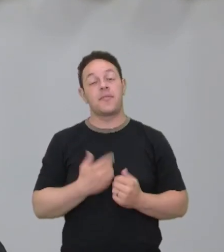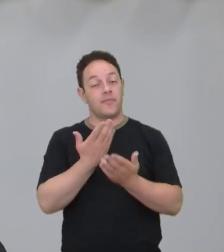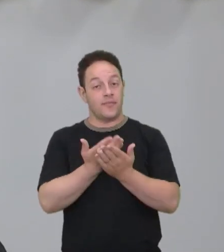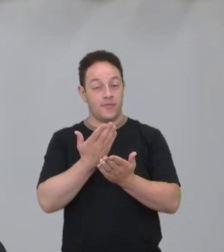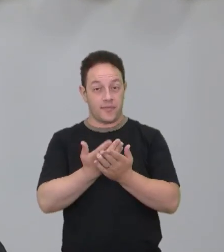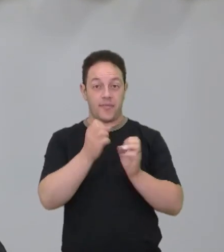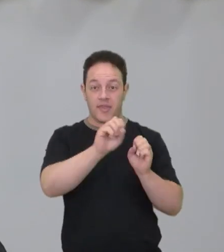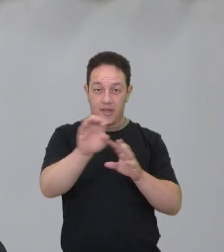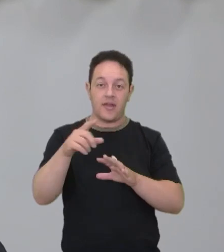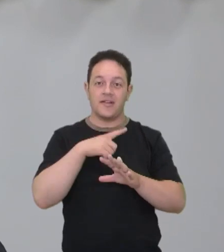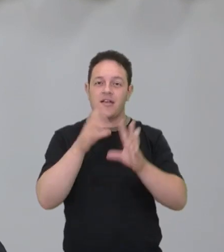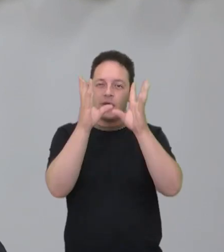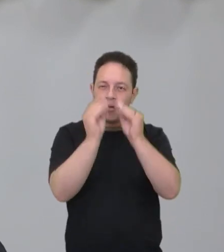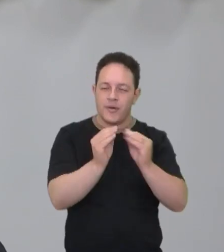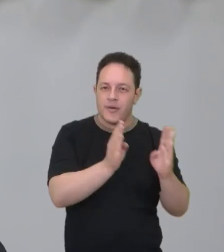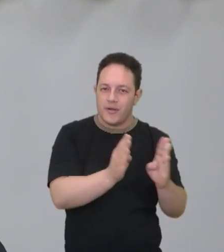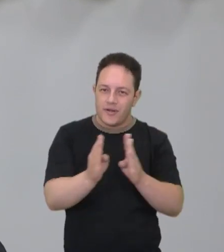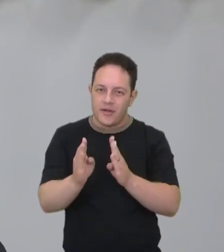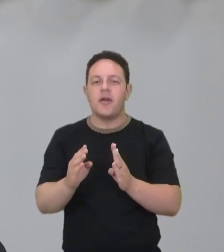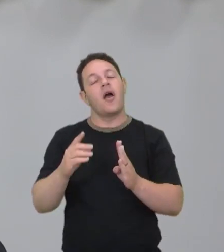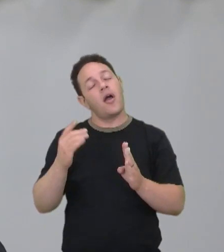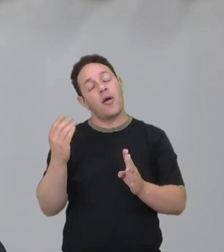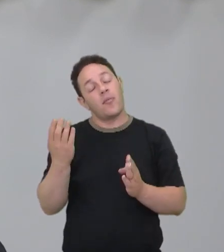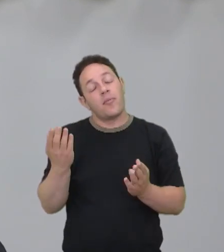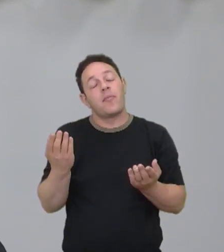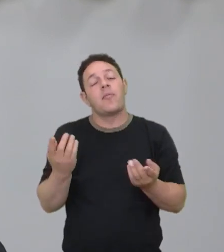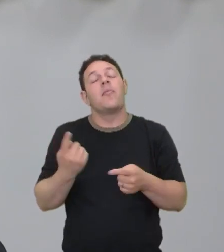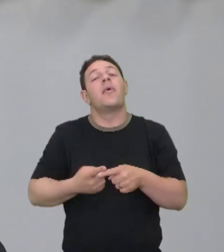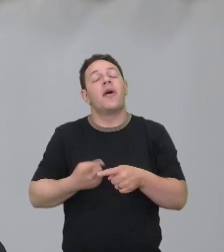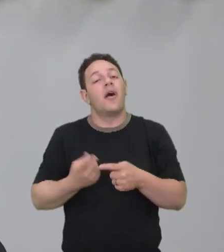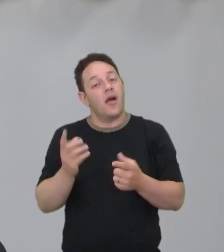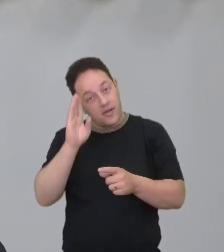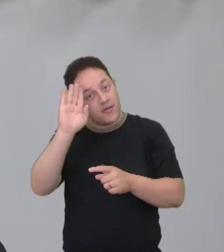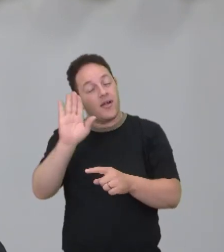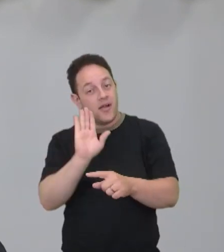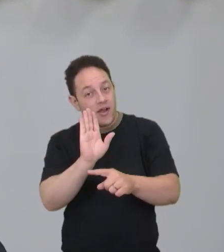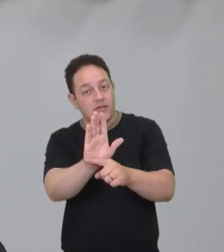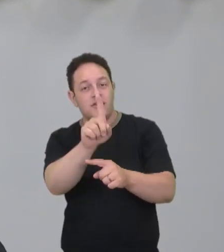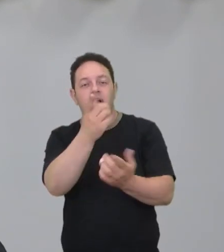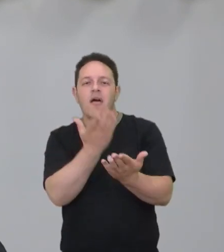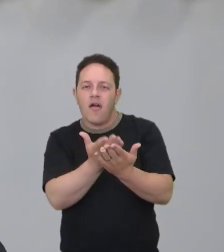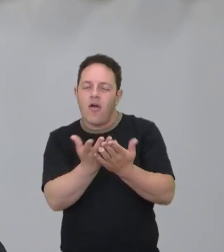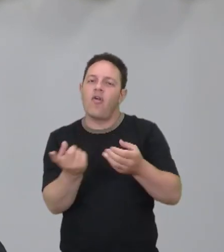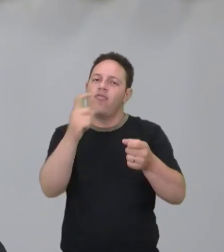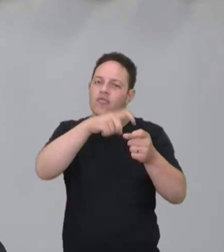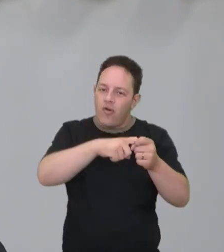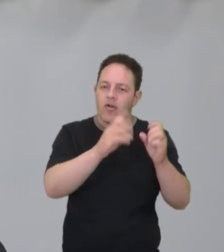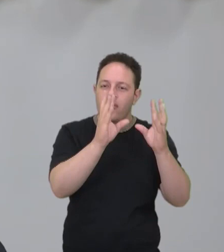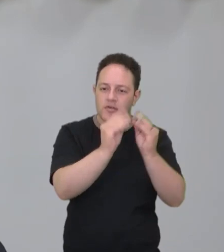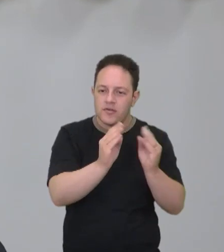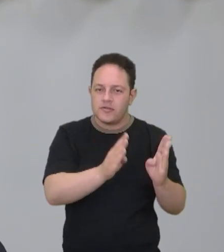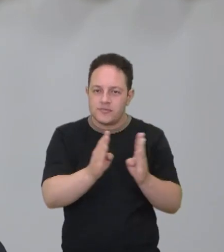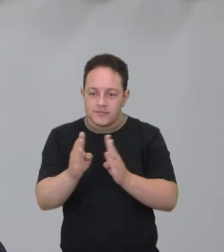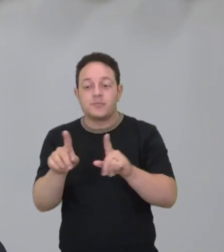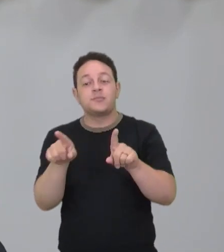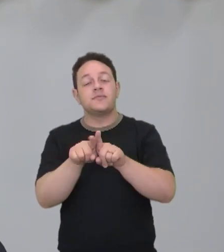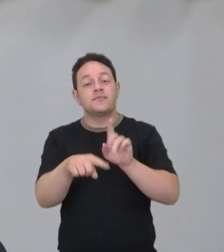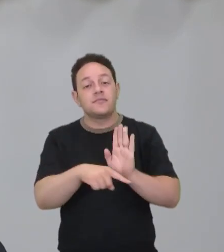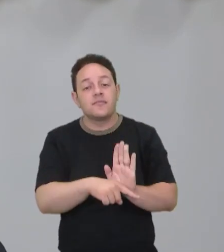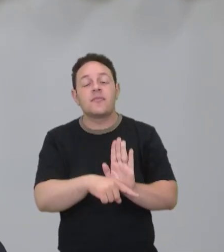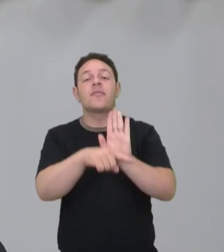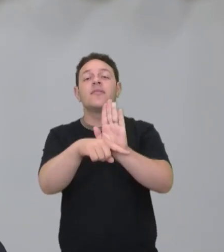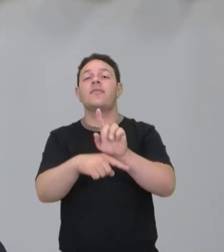aulas de sistematização, né, vêm para isso, né, para que não só seja uma aula de retomada, mas uma aula onde vocês,